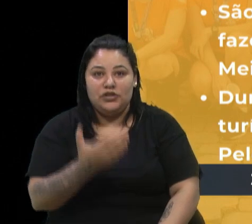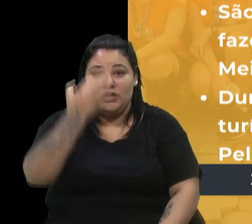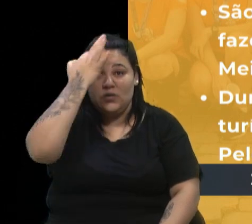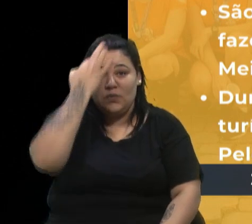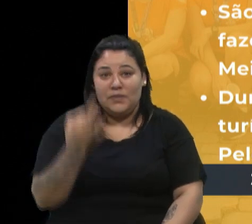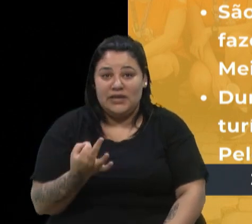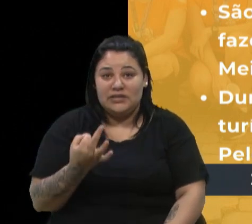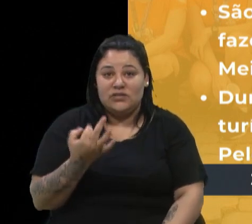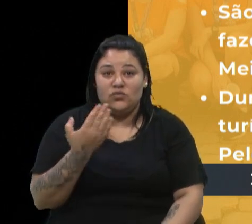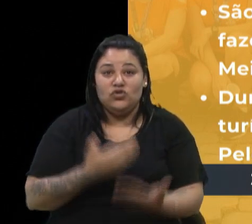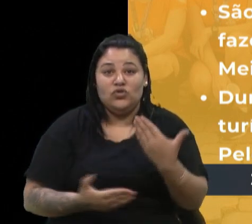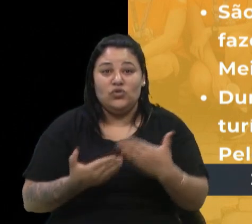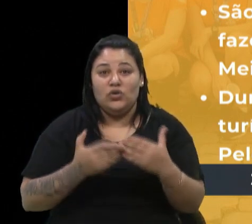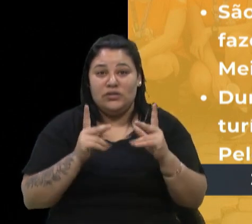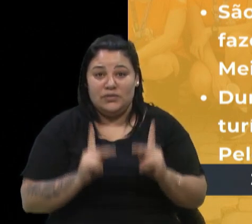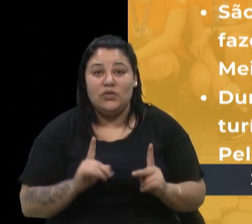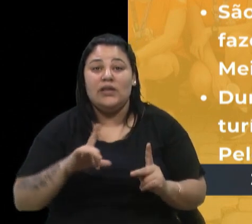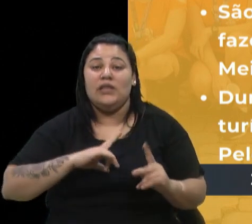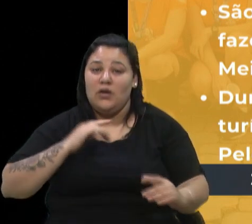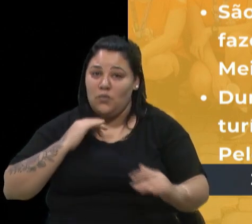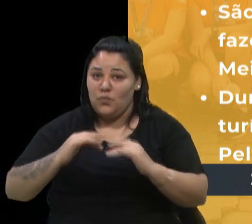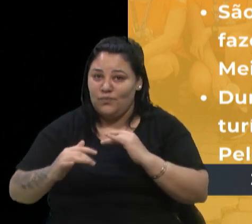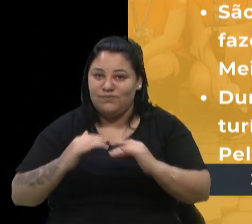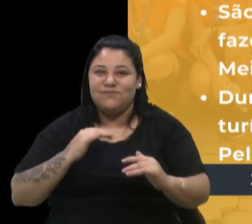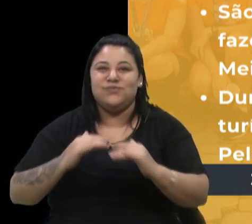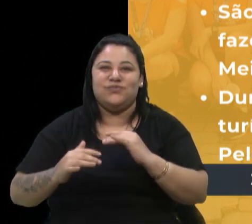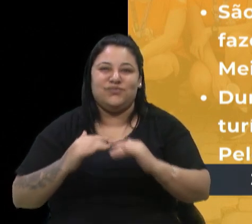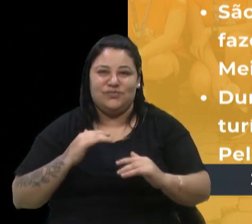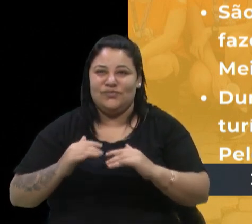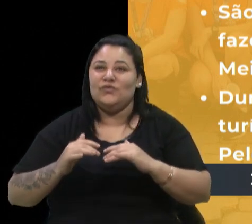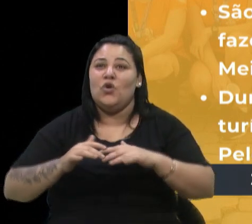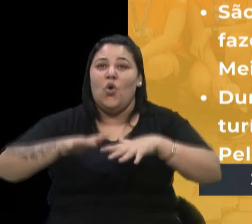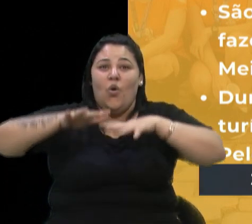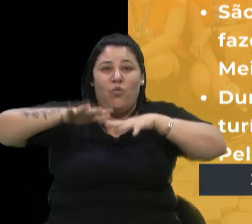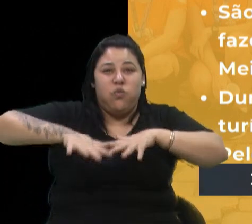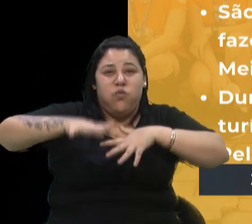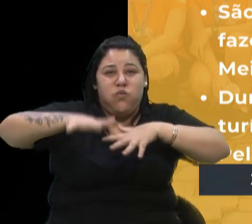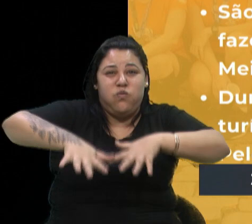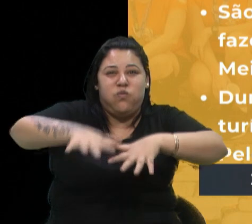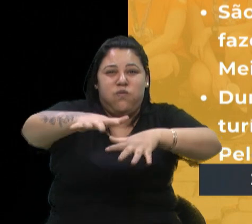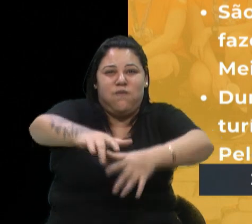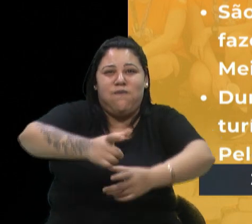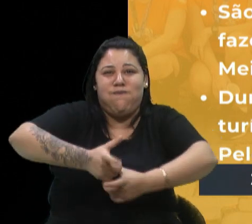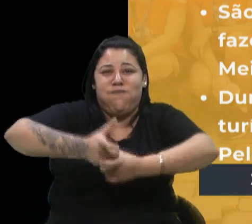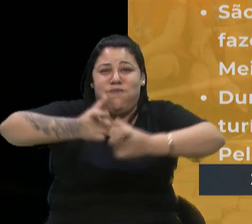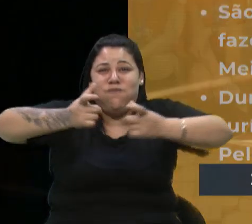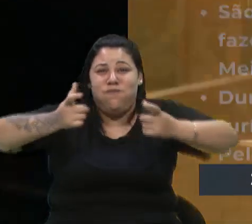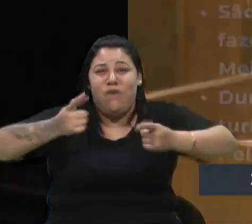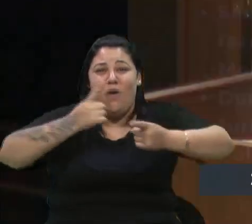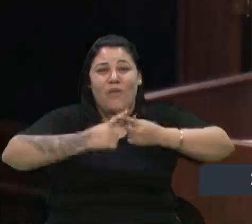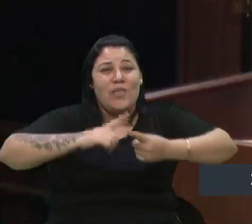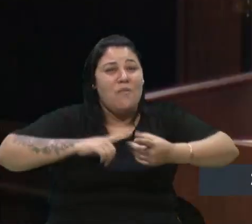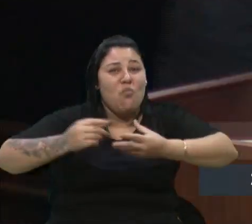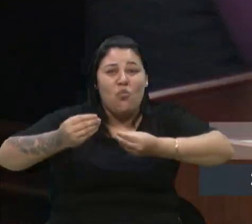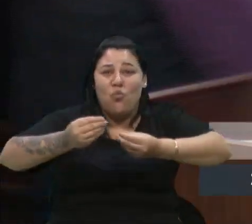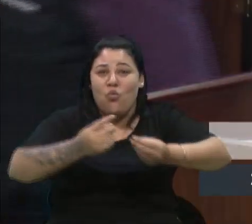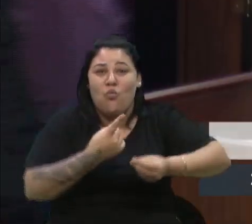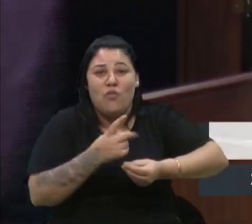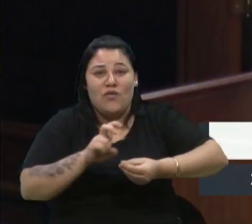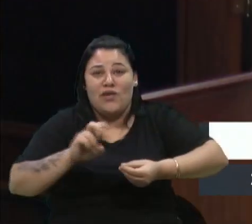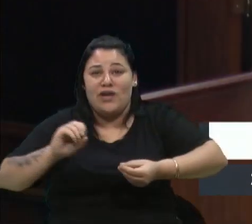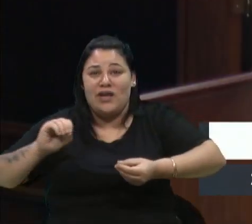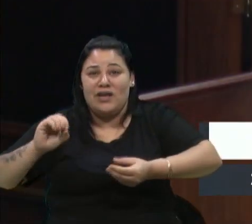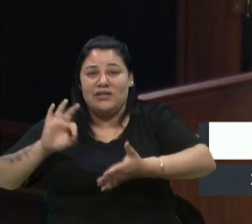compreensão. Existe um movimento bem forte em Caxias do Sul, que cresceu e que vai crescer ainda mais, que é um movimento